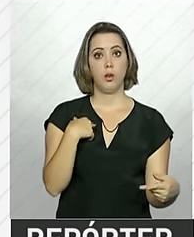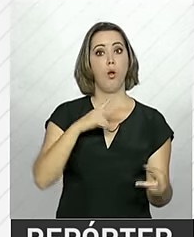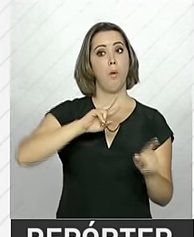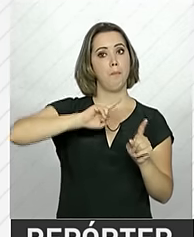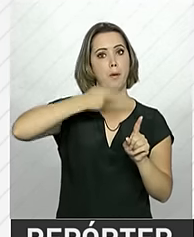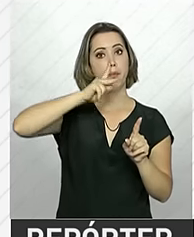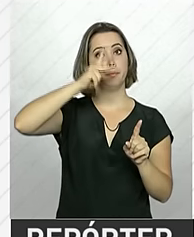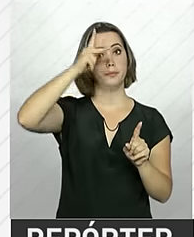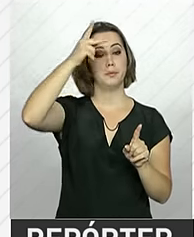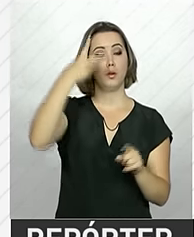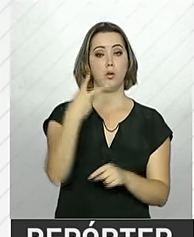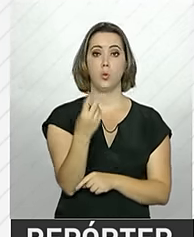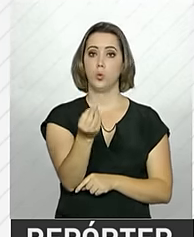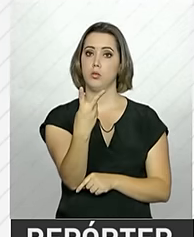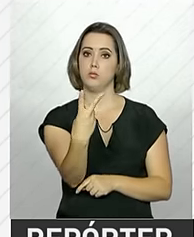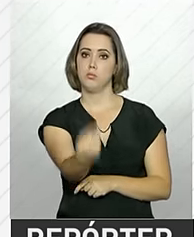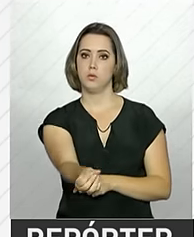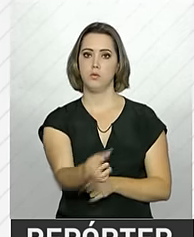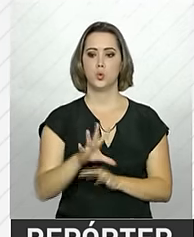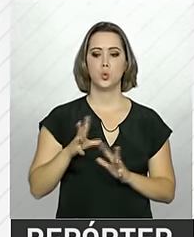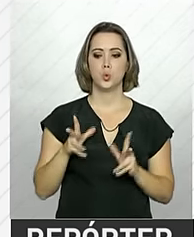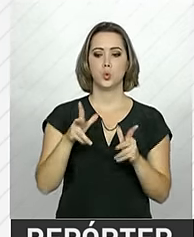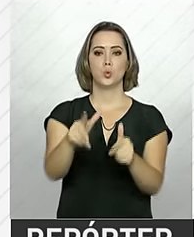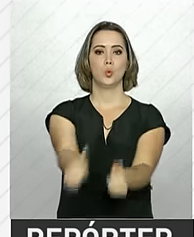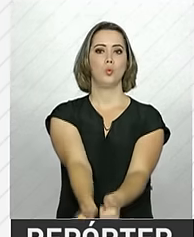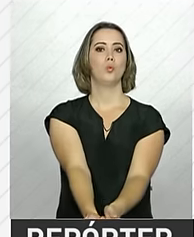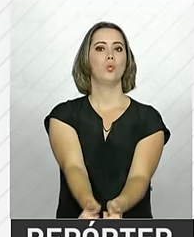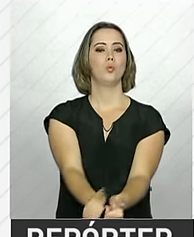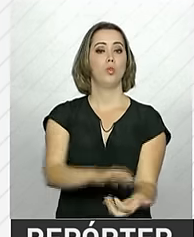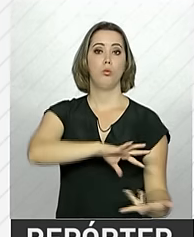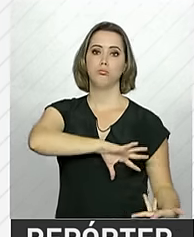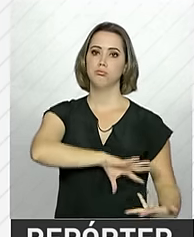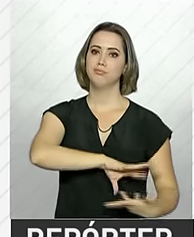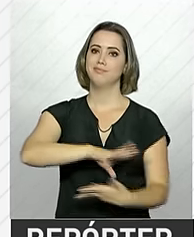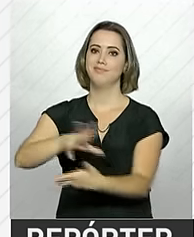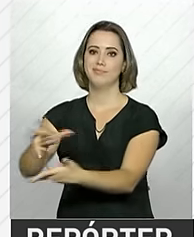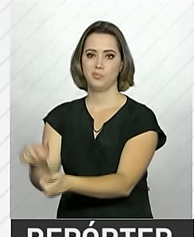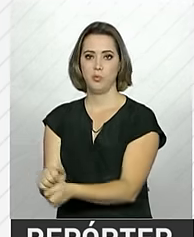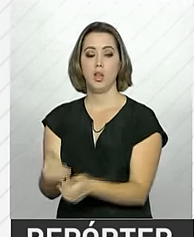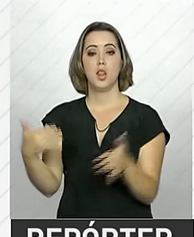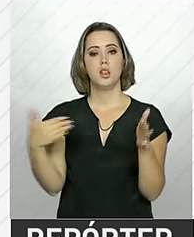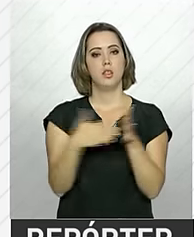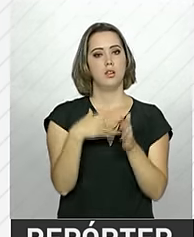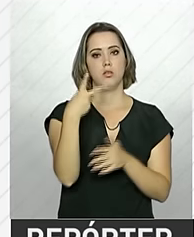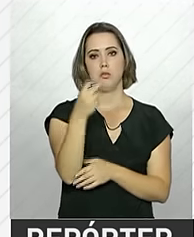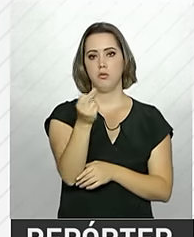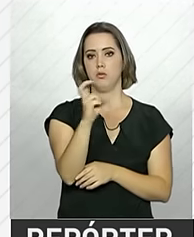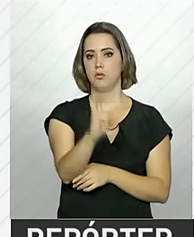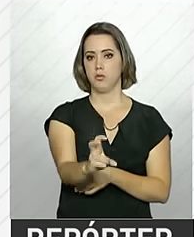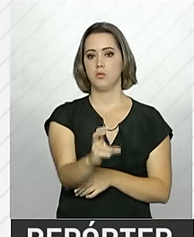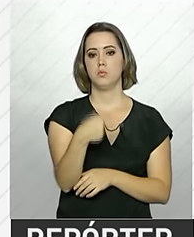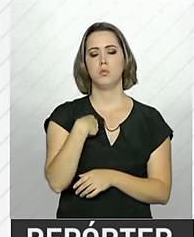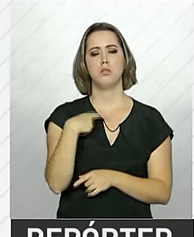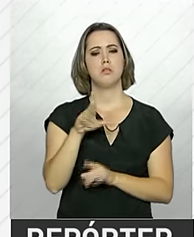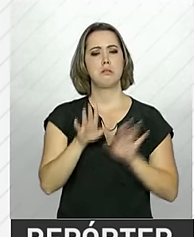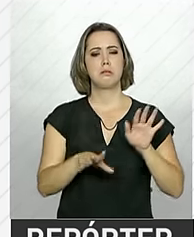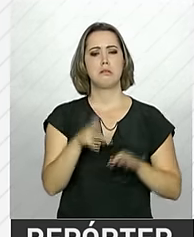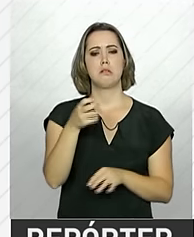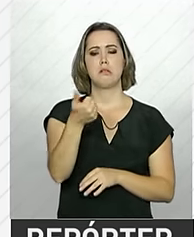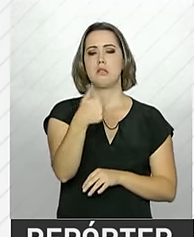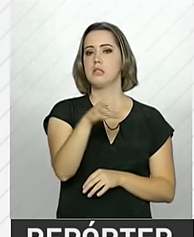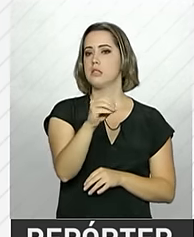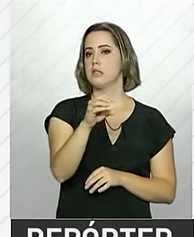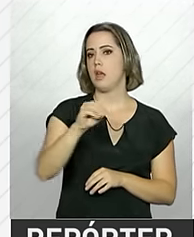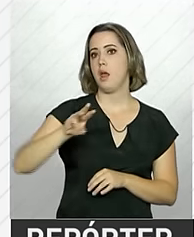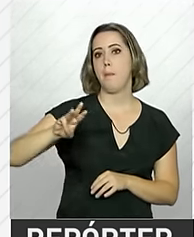milhões em 2020 no mundo todo até 2025 o total de objetos conectados deve ficar entre 100